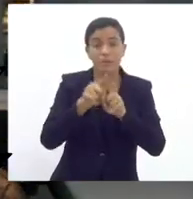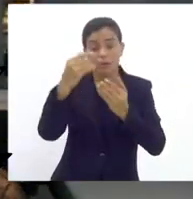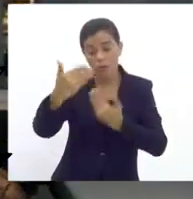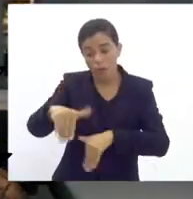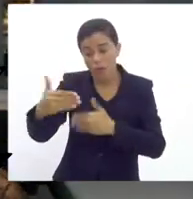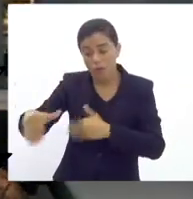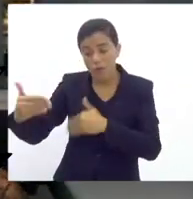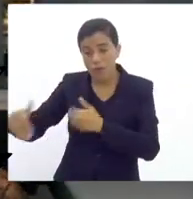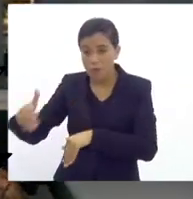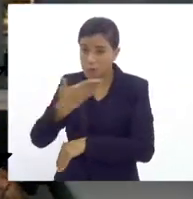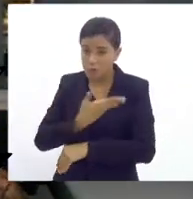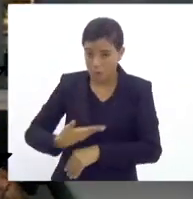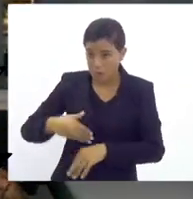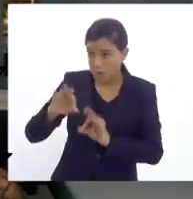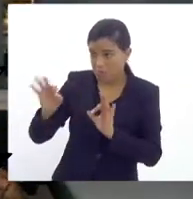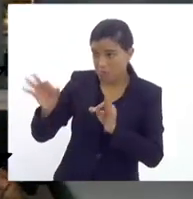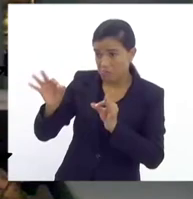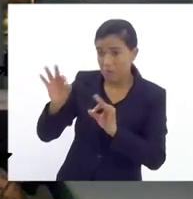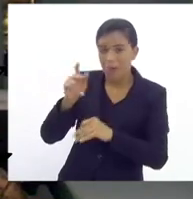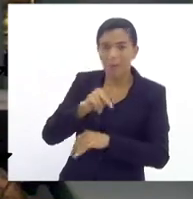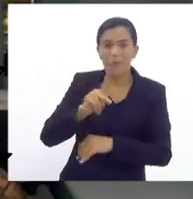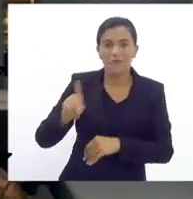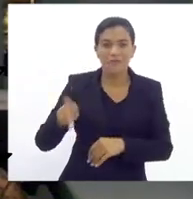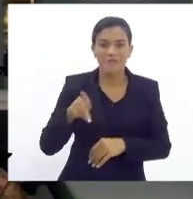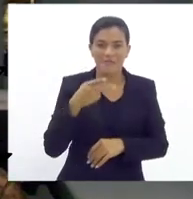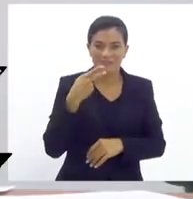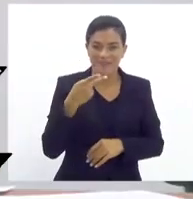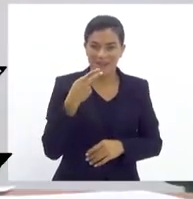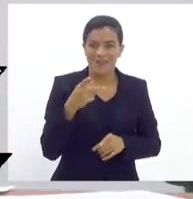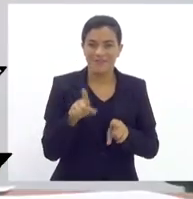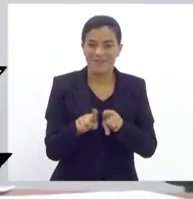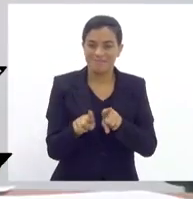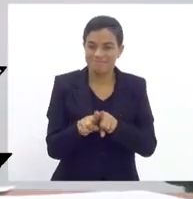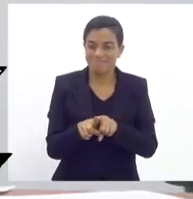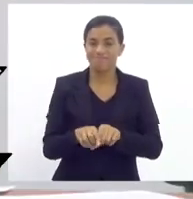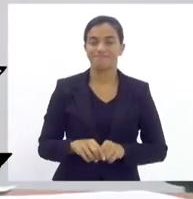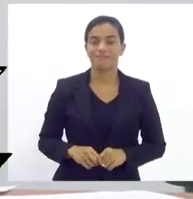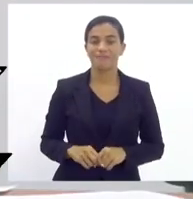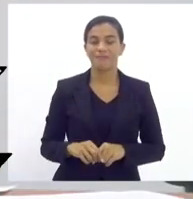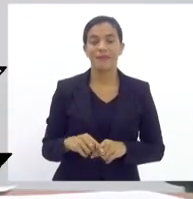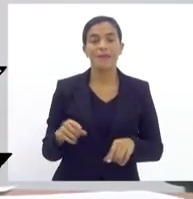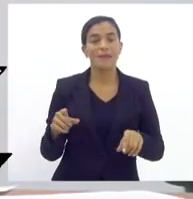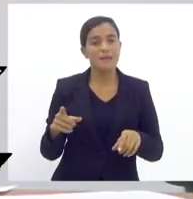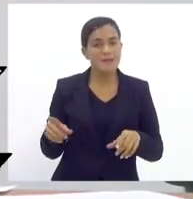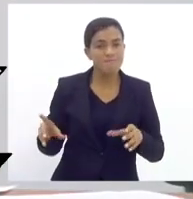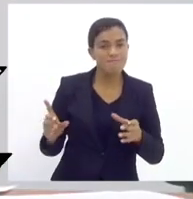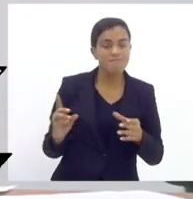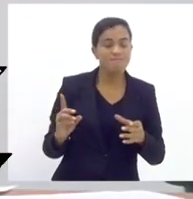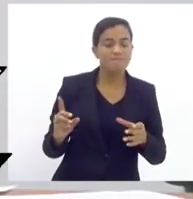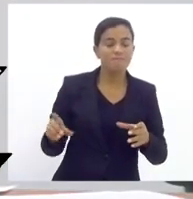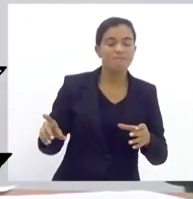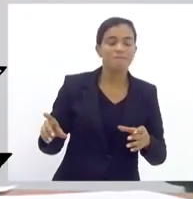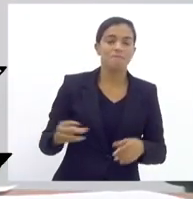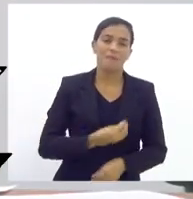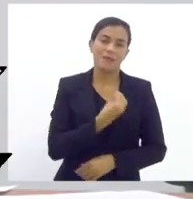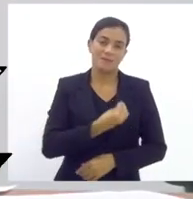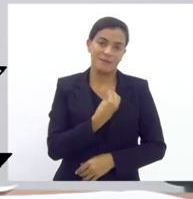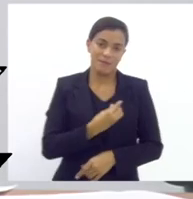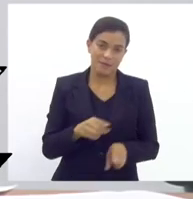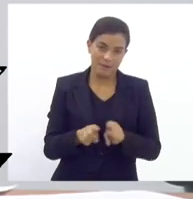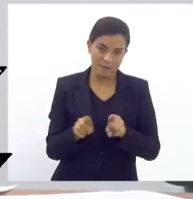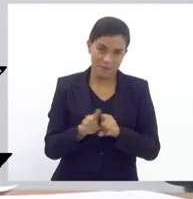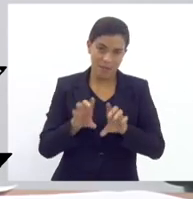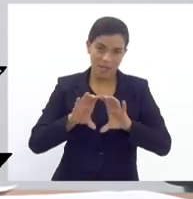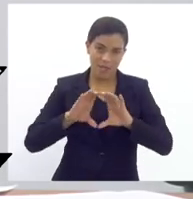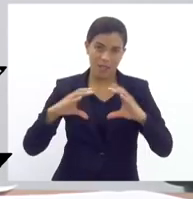públicos que foi aqui nossa professora que trouxe e também participar da conferência de